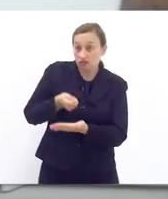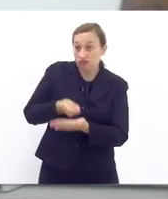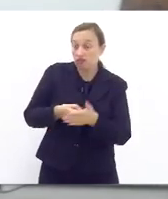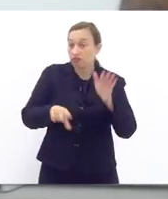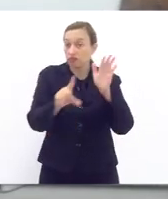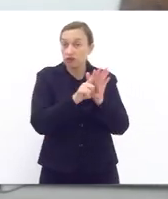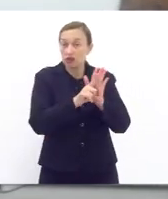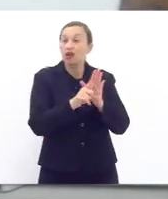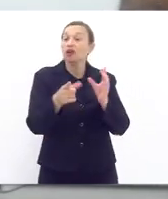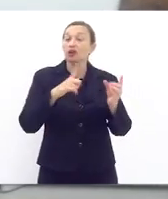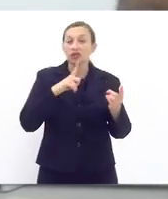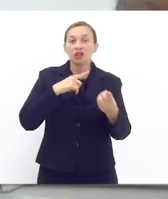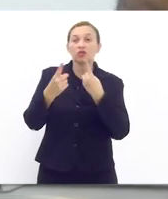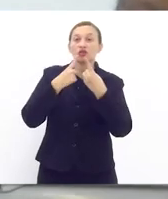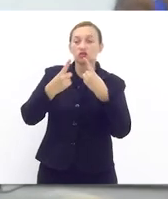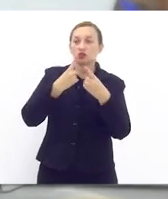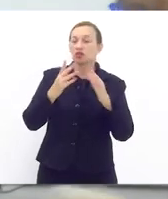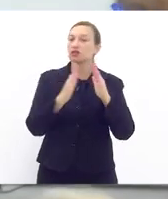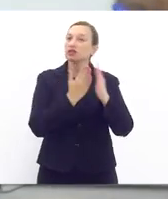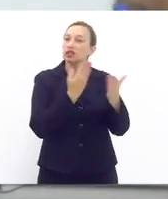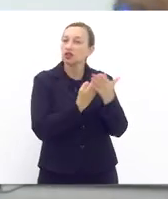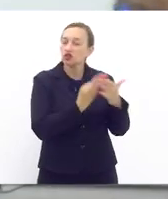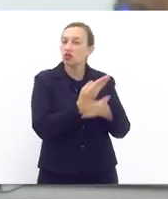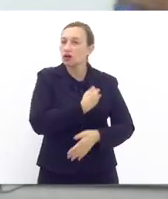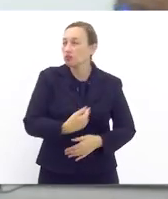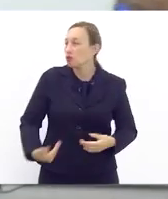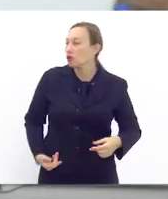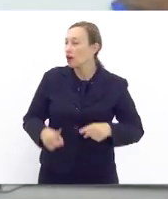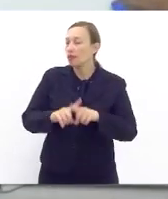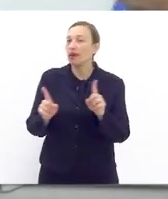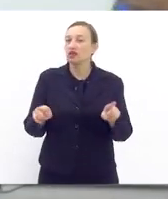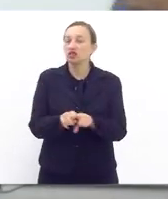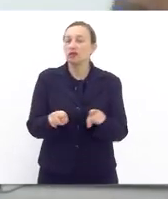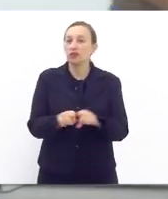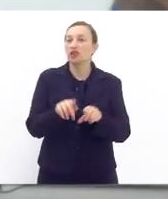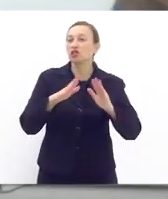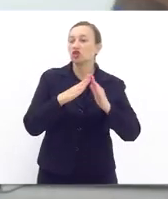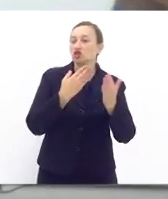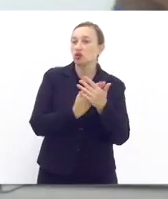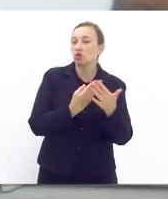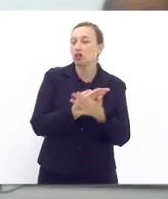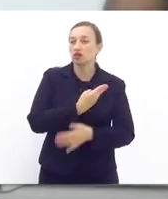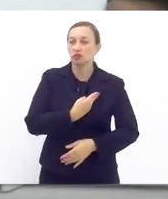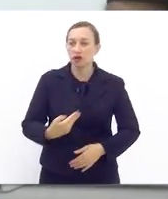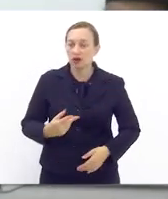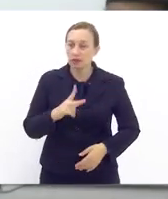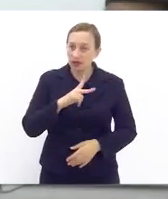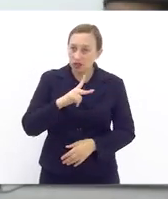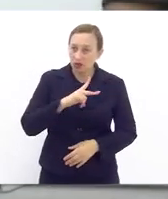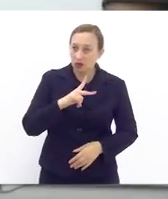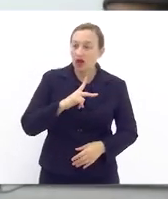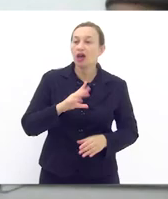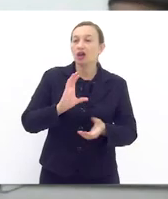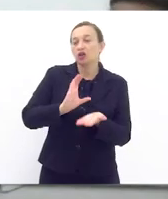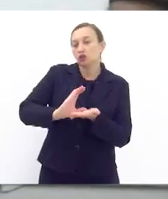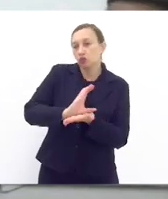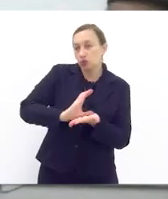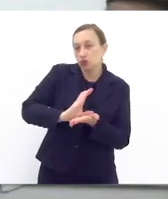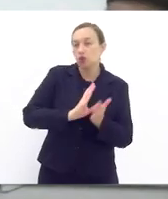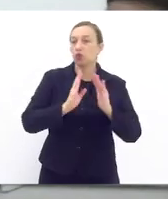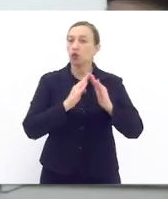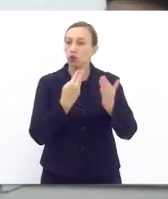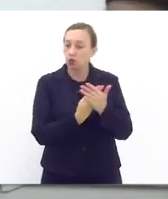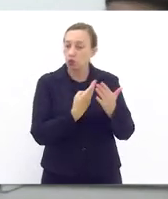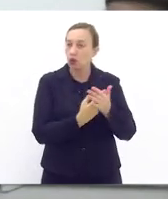onde não só as escolas públicas mas também as escolas privadas e os conselhos escolares possam